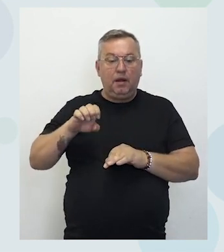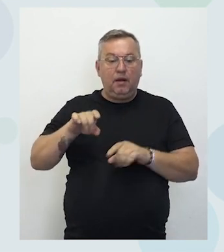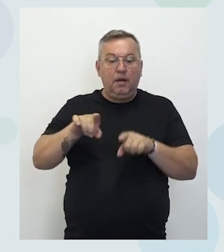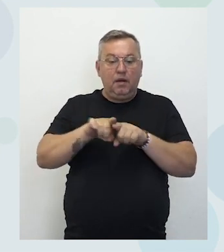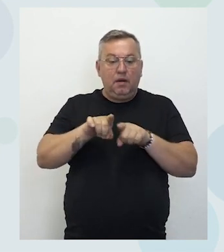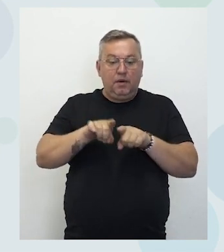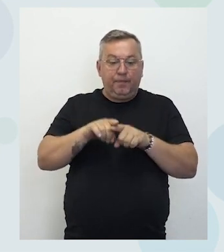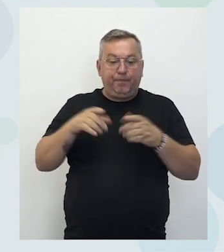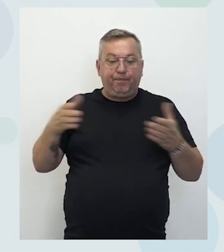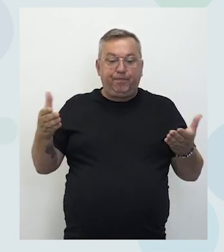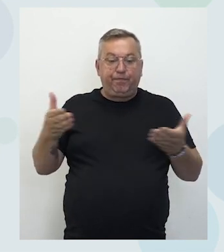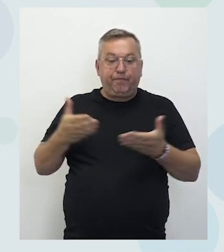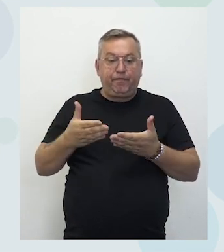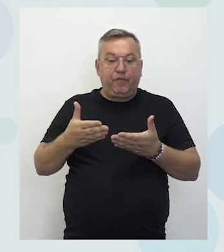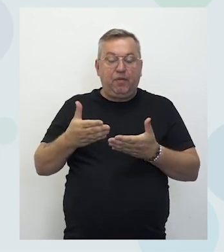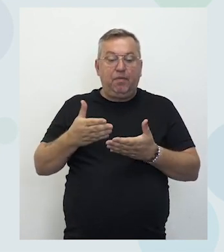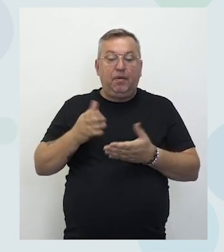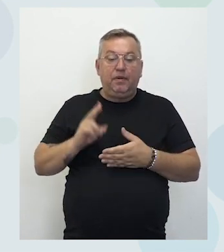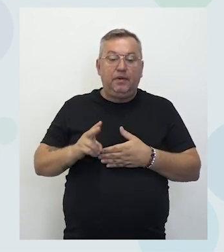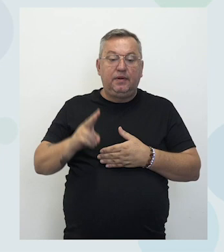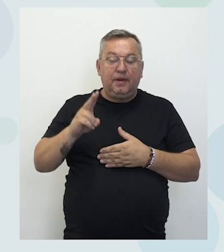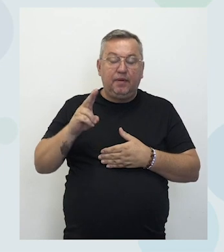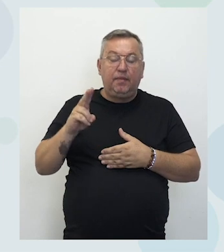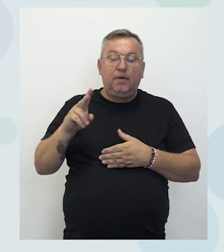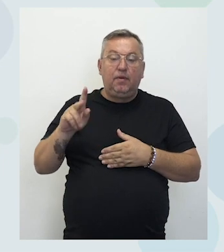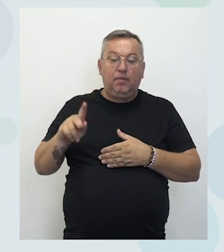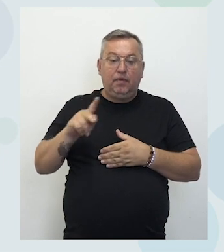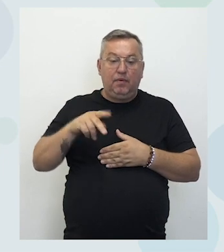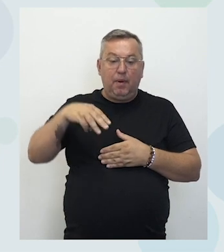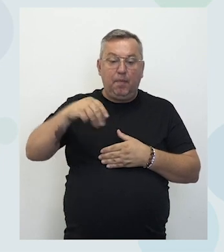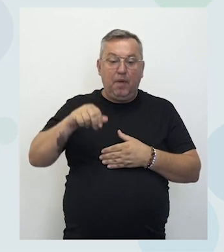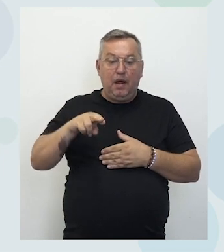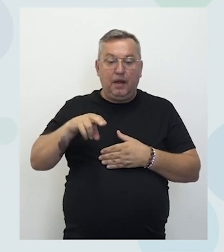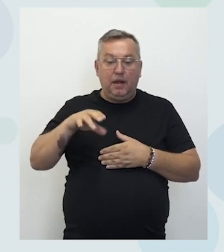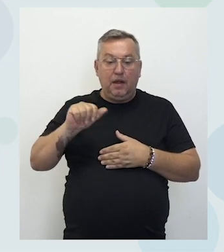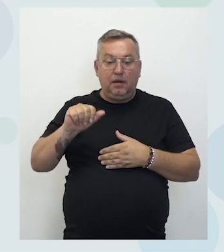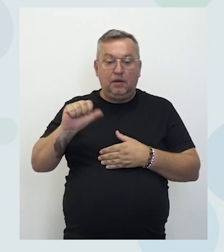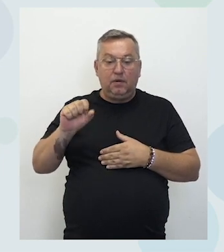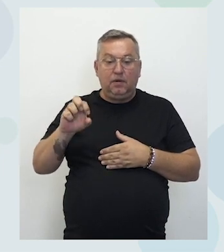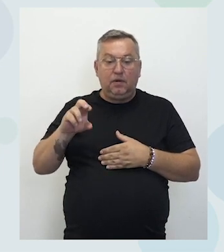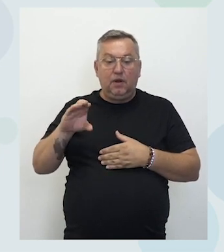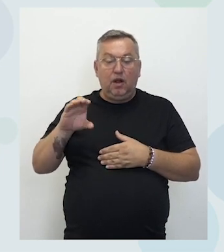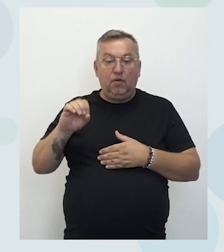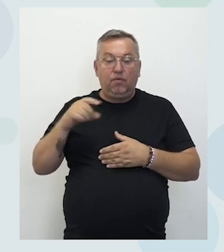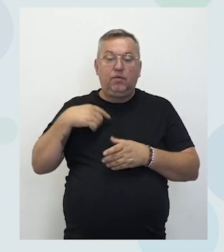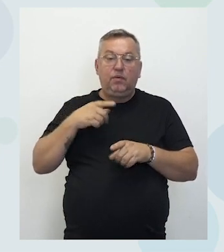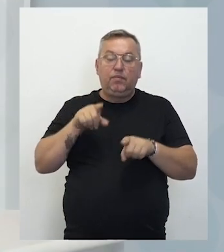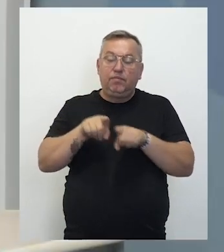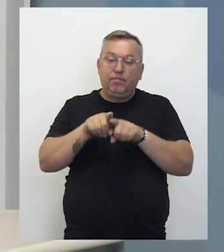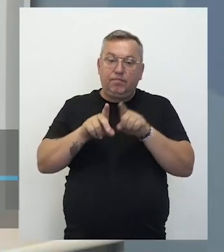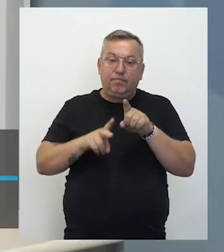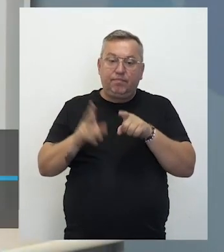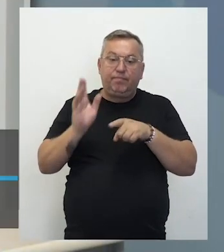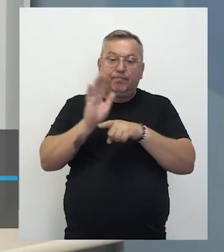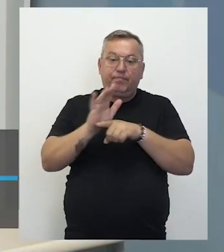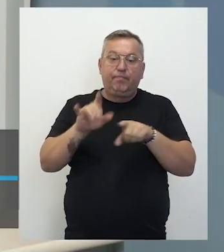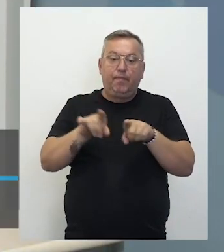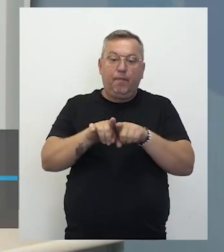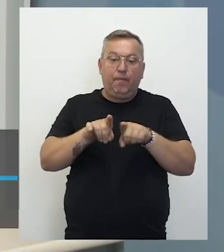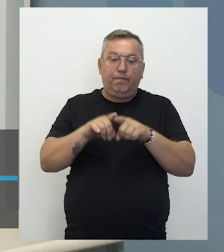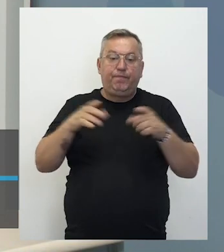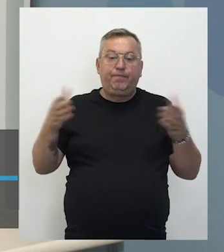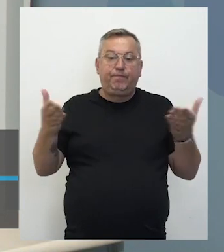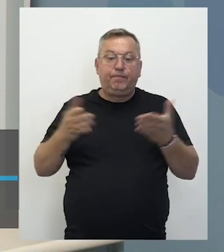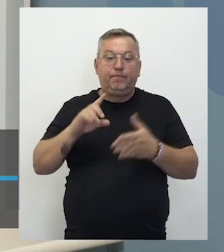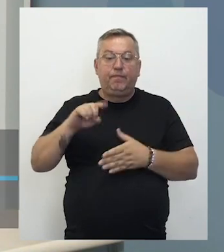de hoje, sempre em colaboração com a professora Mariana, professor Sérgio, e eu sempre aqui no apoio também. Agora,